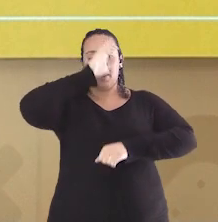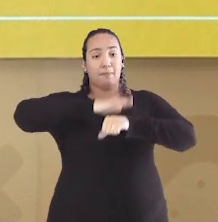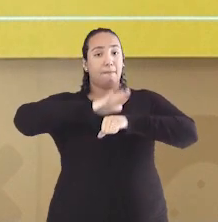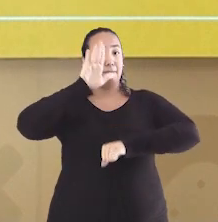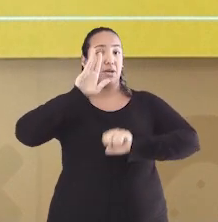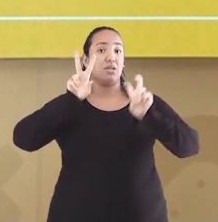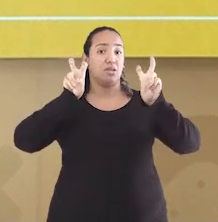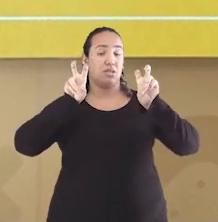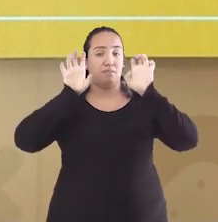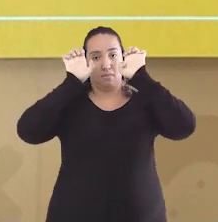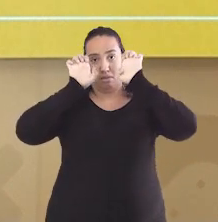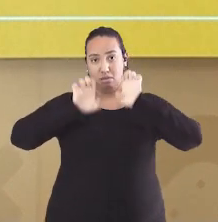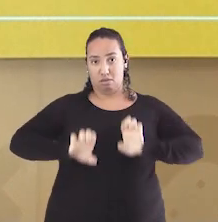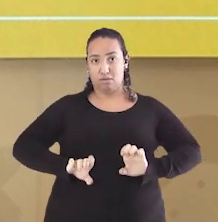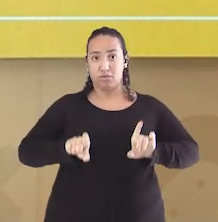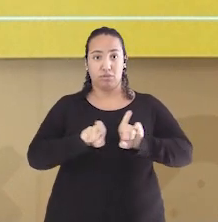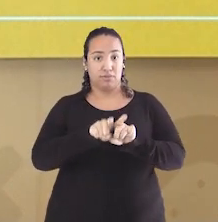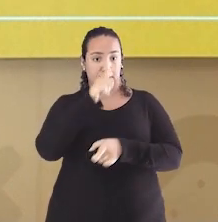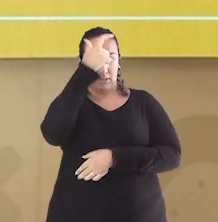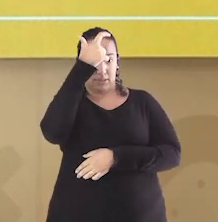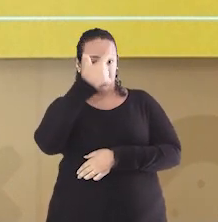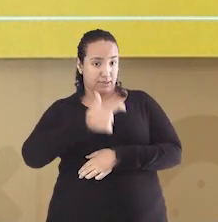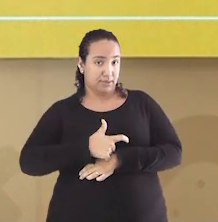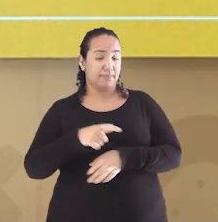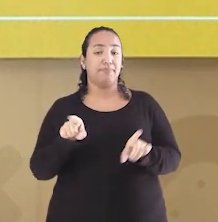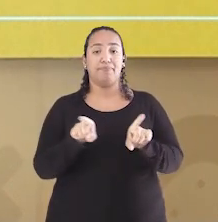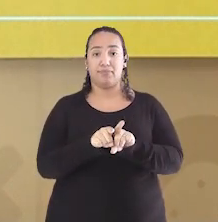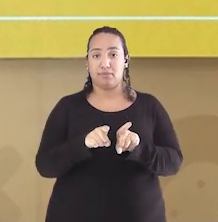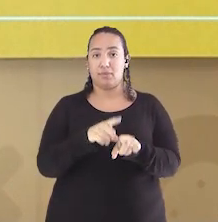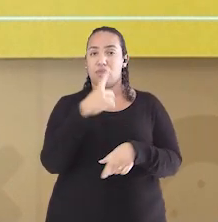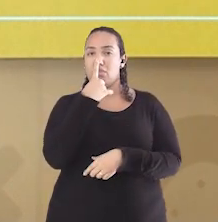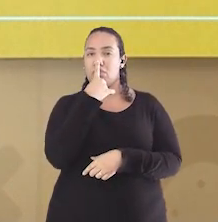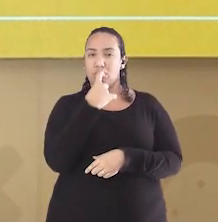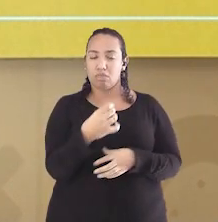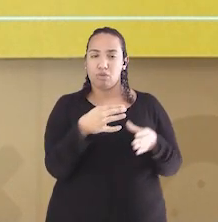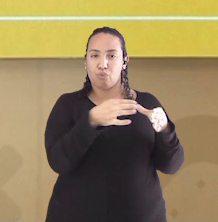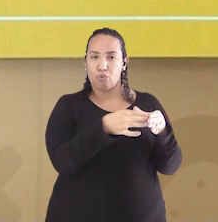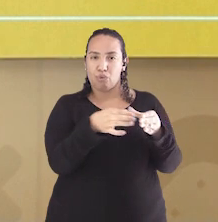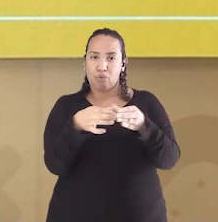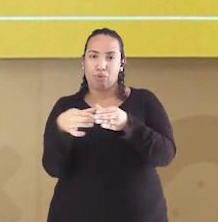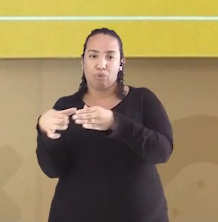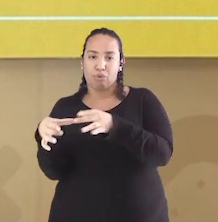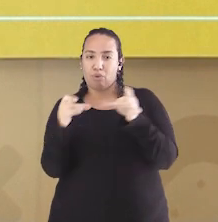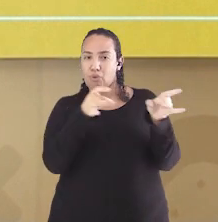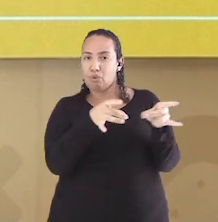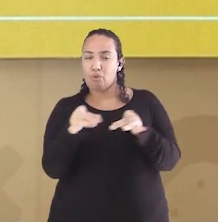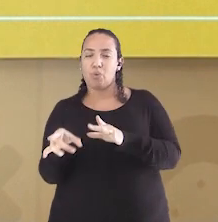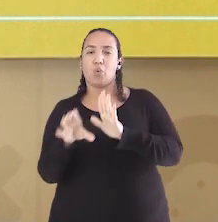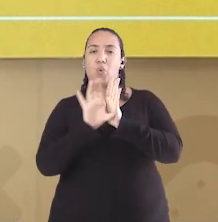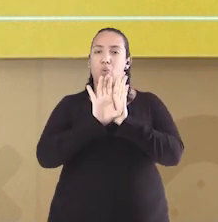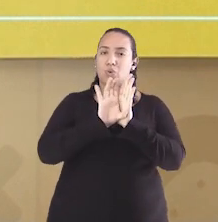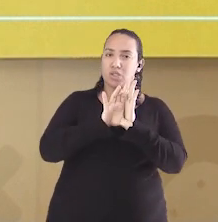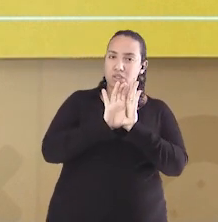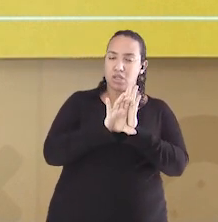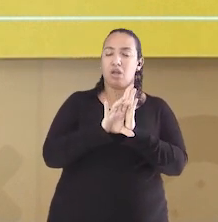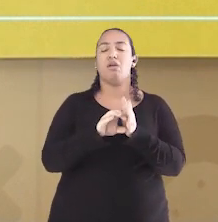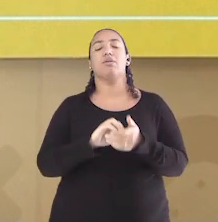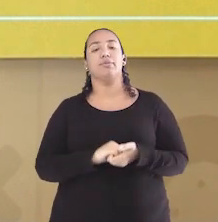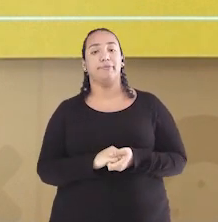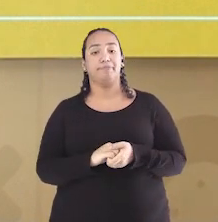sobre ética e cidadania, também a coleta seletiva, qual o conceito, o que